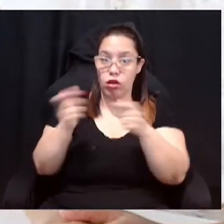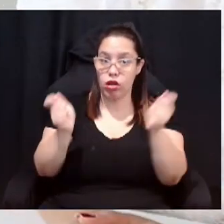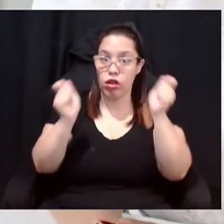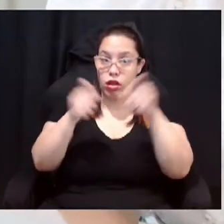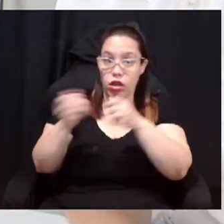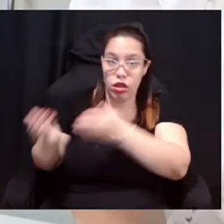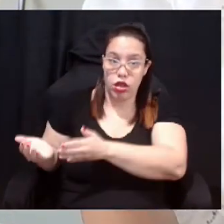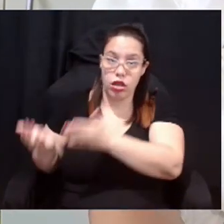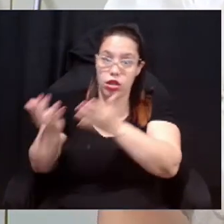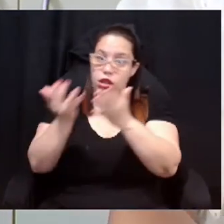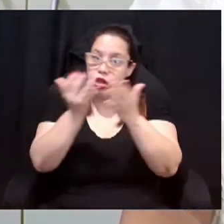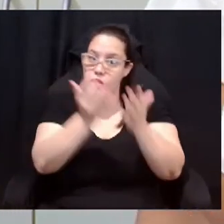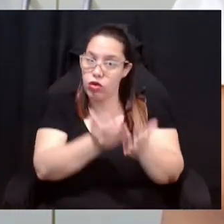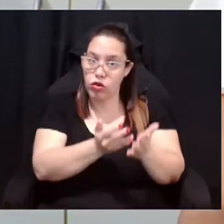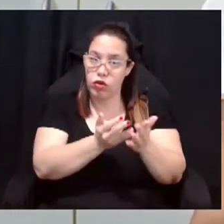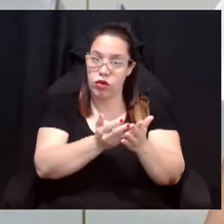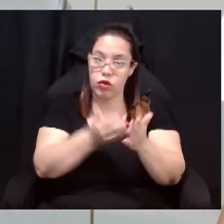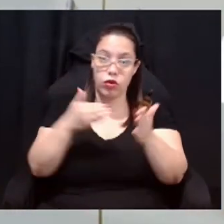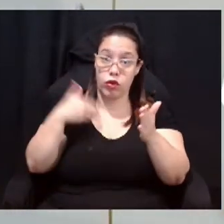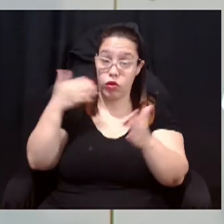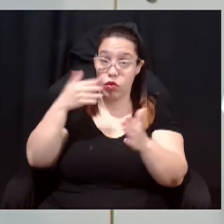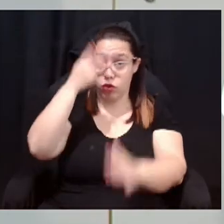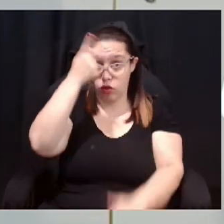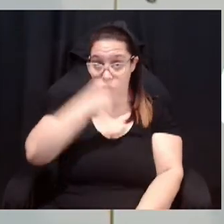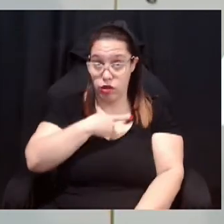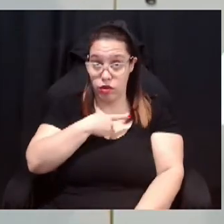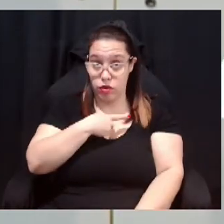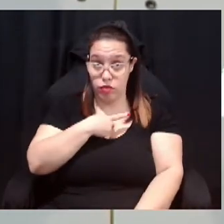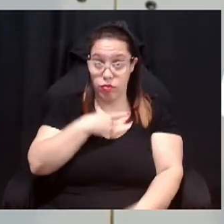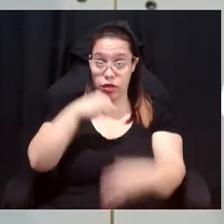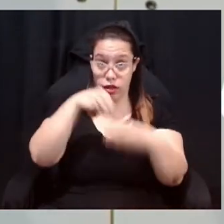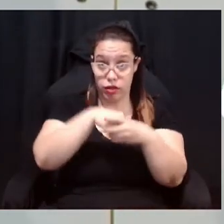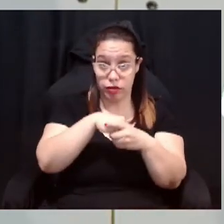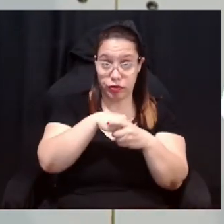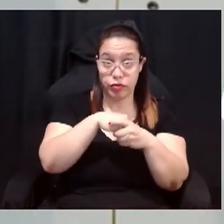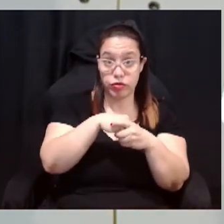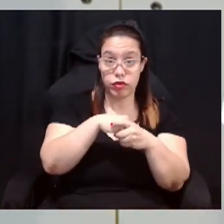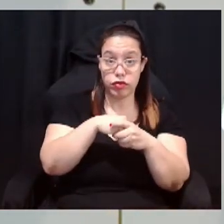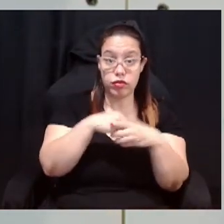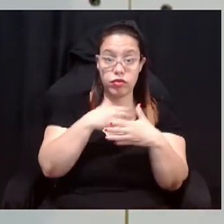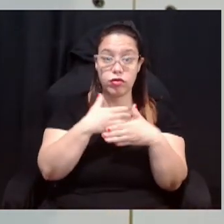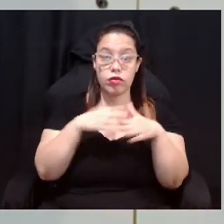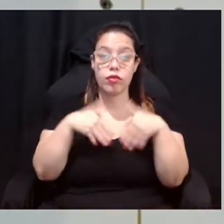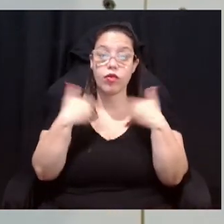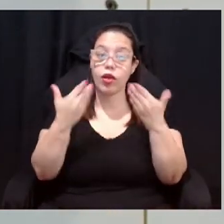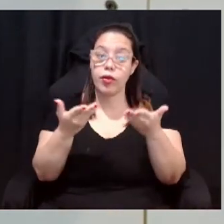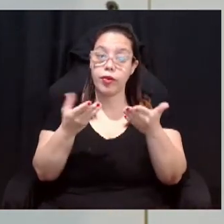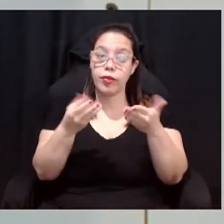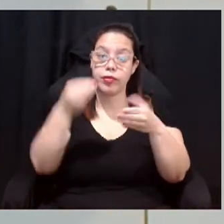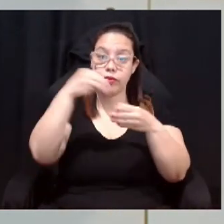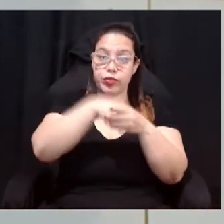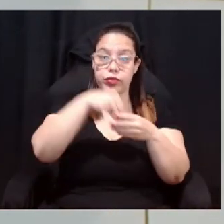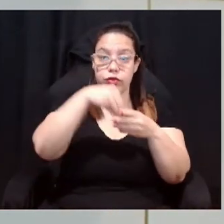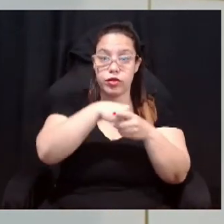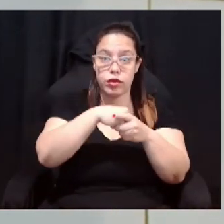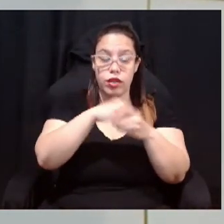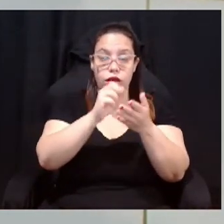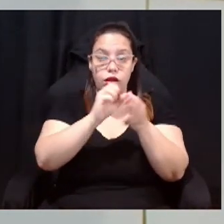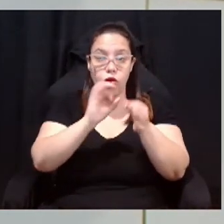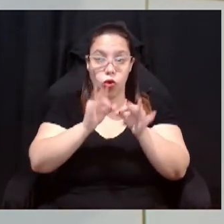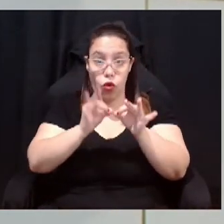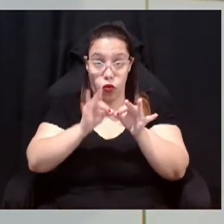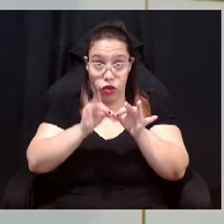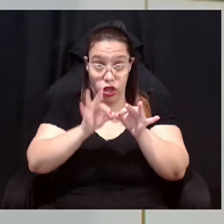meu repertório pessoal pra dentro, né? Foi quando eu comecei a inserir dentro de algumas oficinas, né, algumas